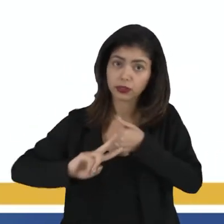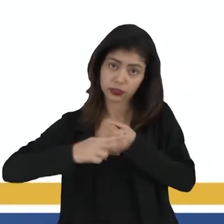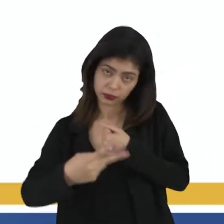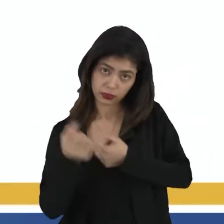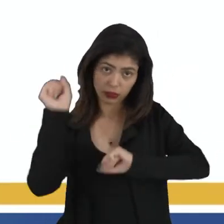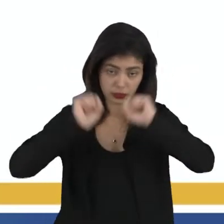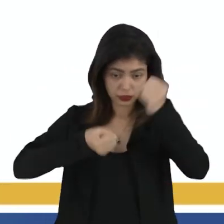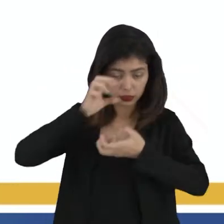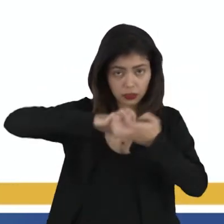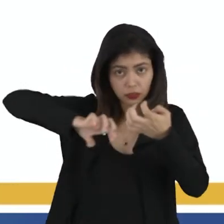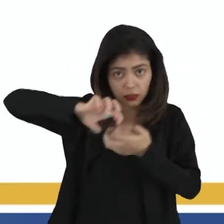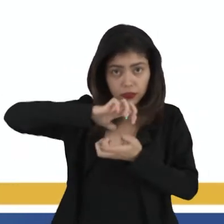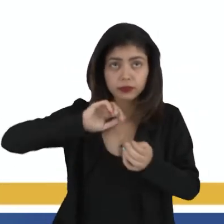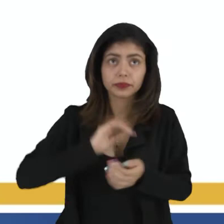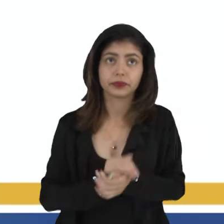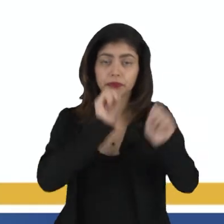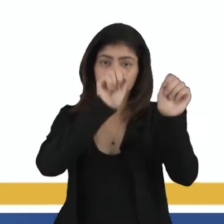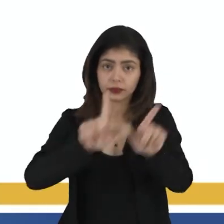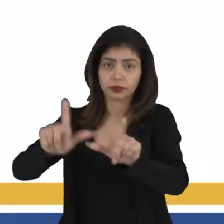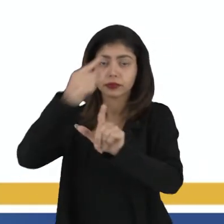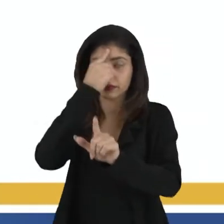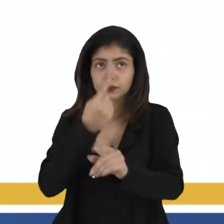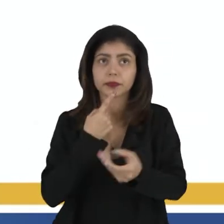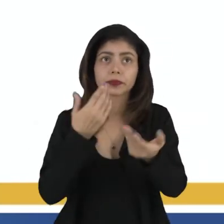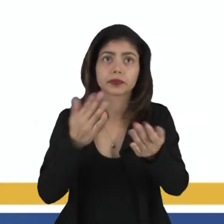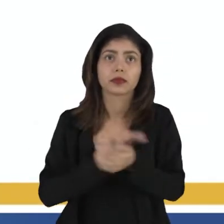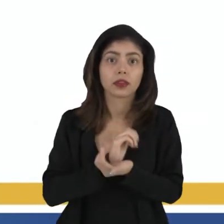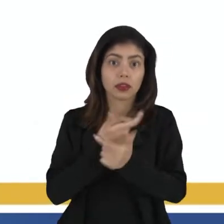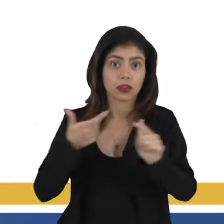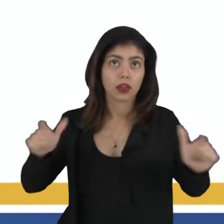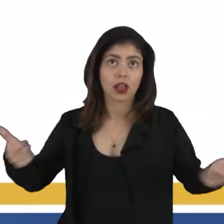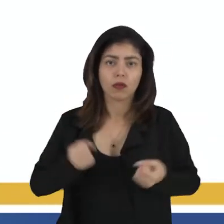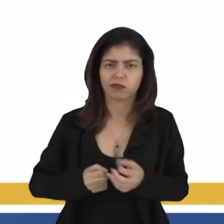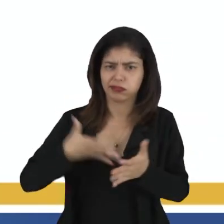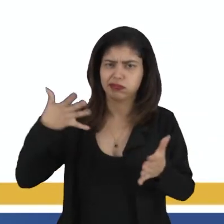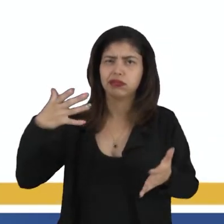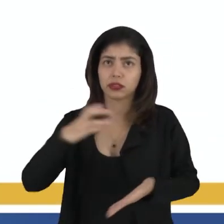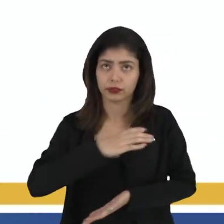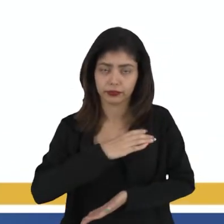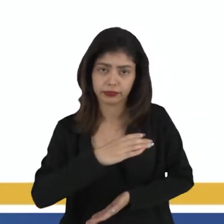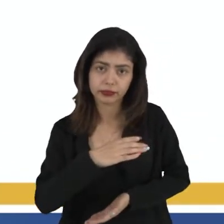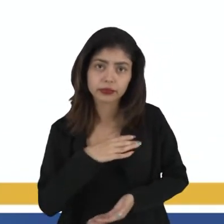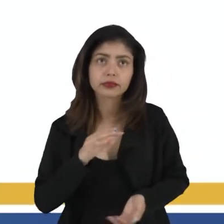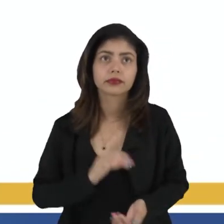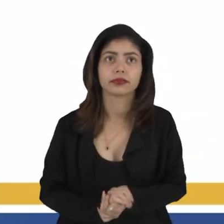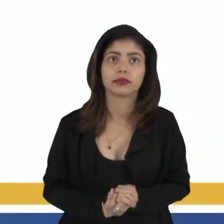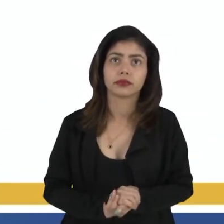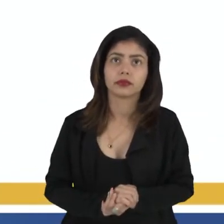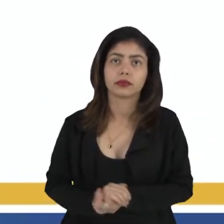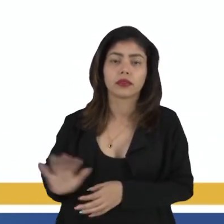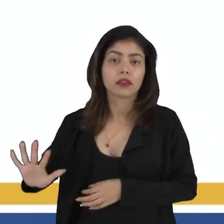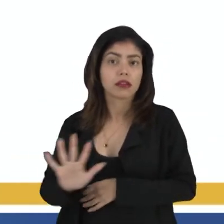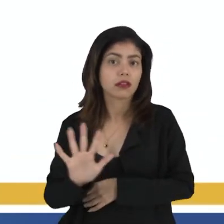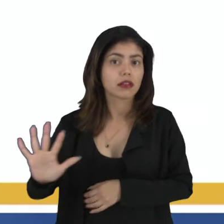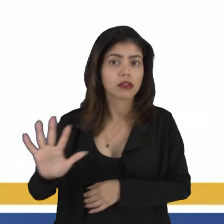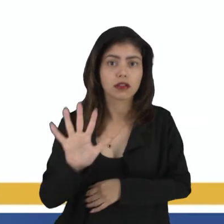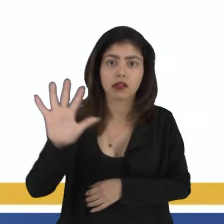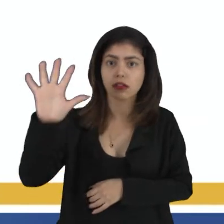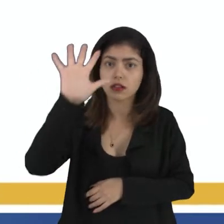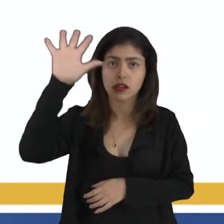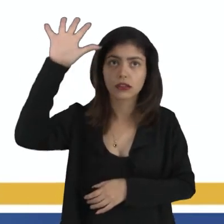Revolução Industrial, acompanhem em tela, foi o crescimento desenfreado das cidades,